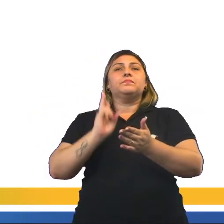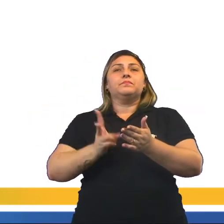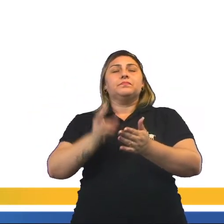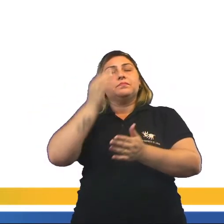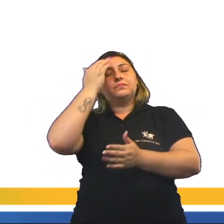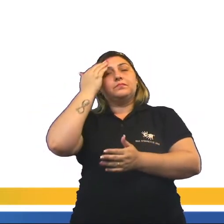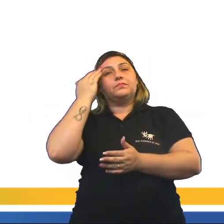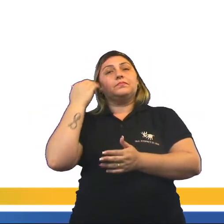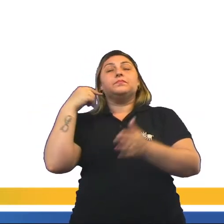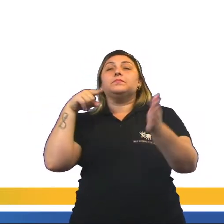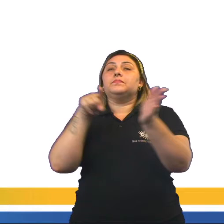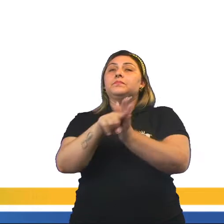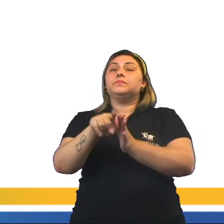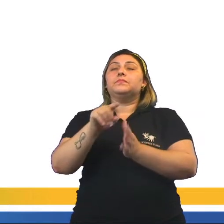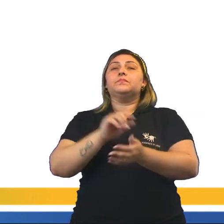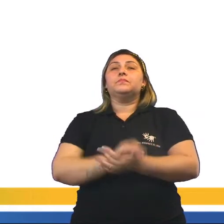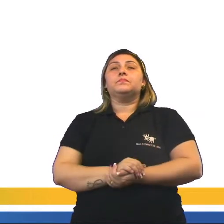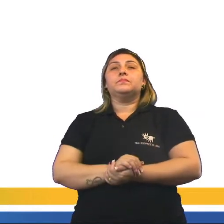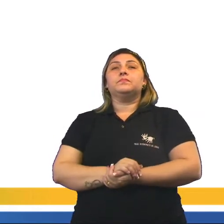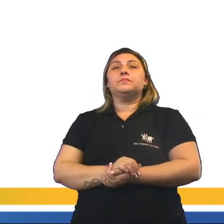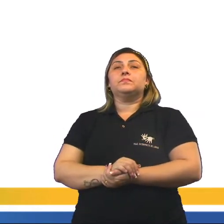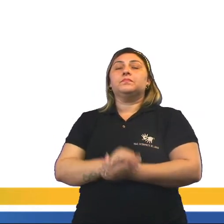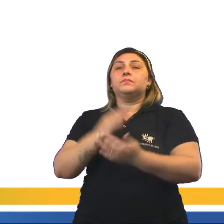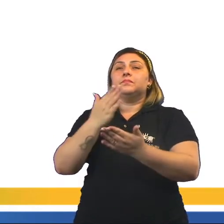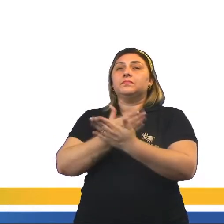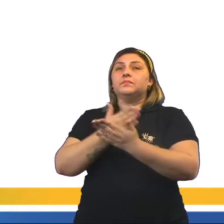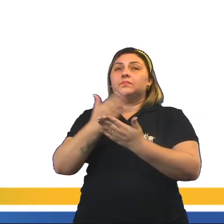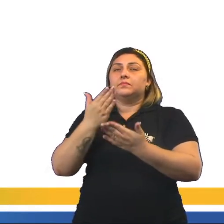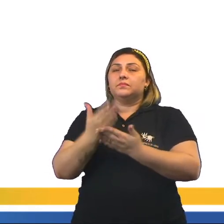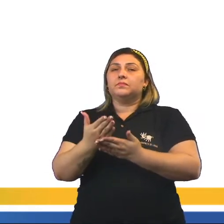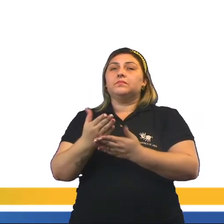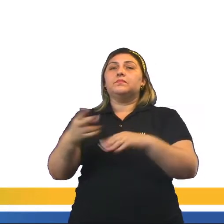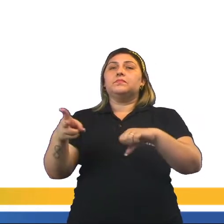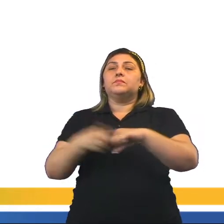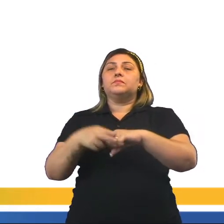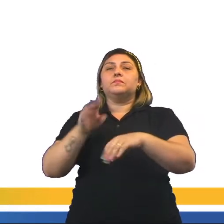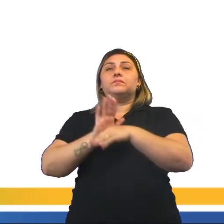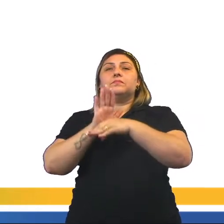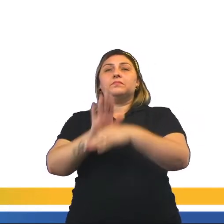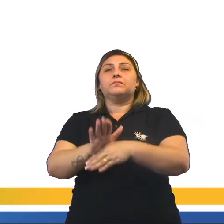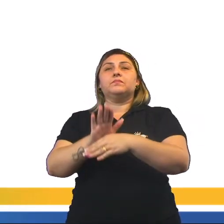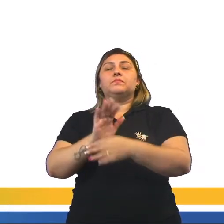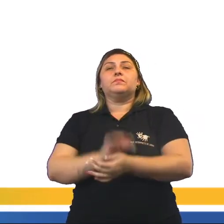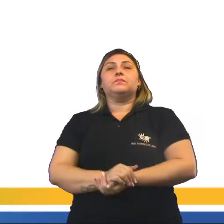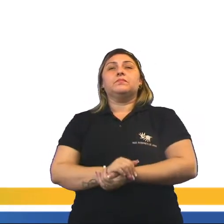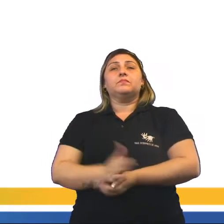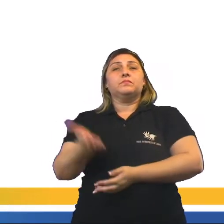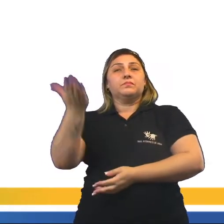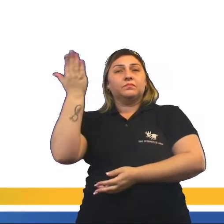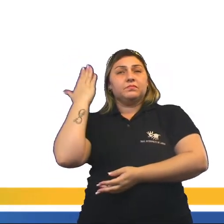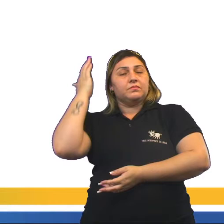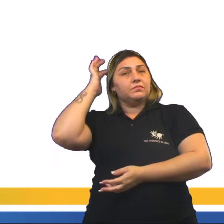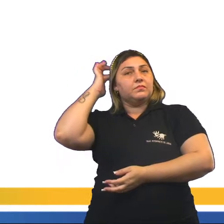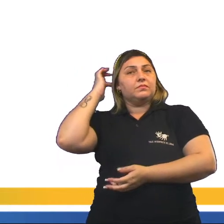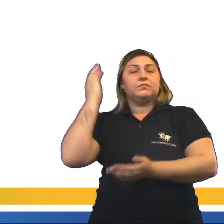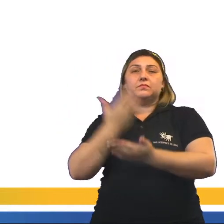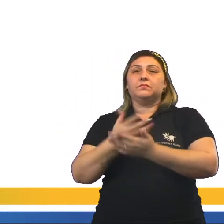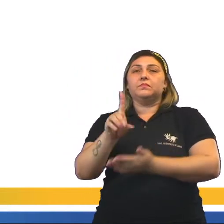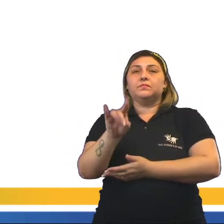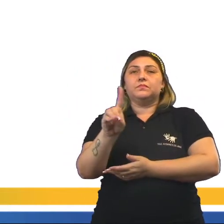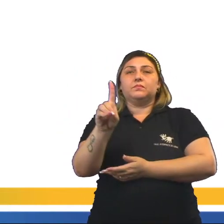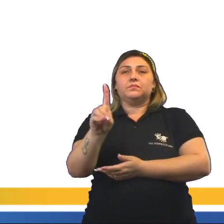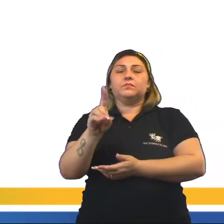tá? Então, nas perguntas, eu sempre começo com o verbo auxiliar. Nesse caso, a gente está falando de passado, eu vou começar com o